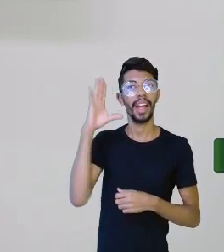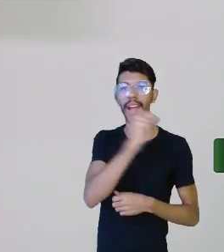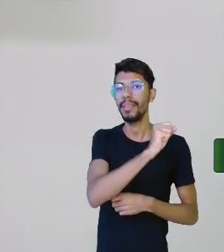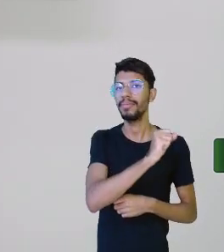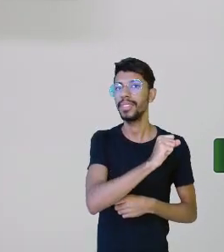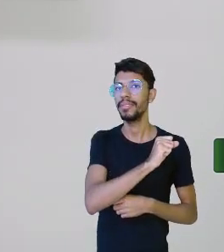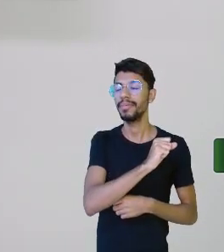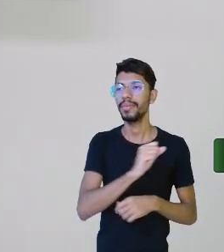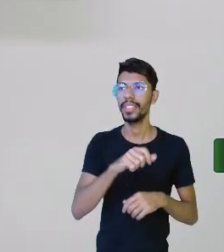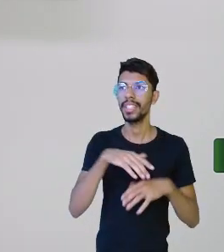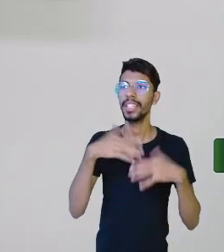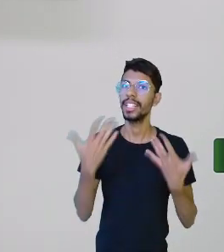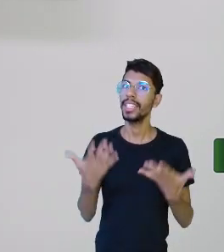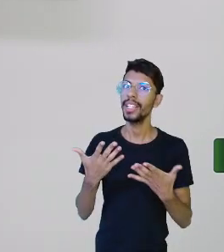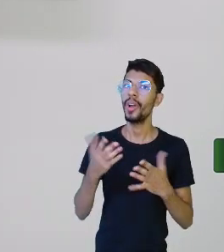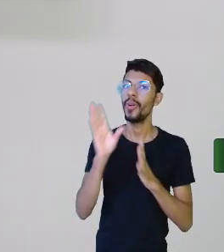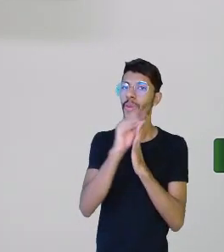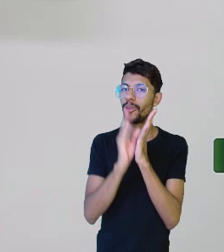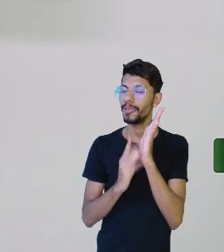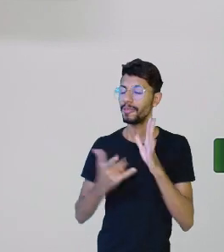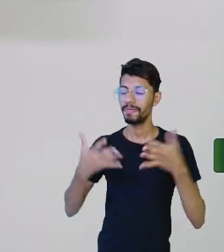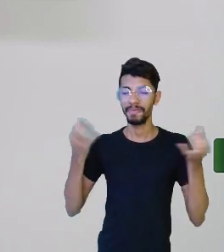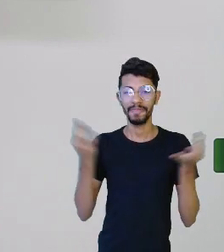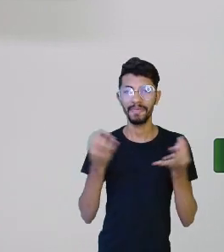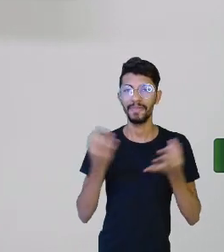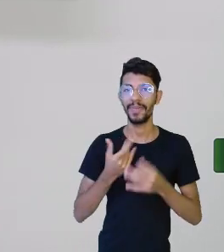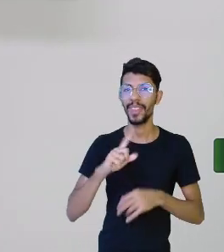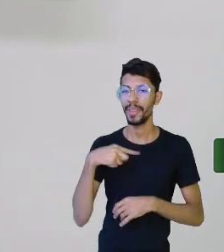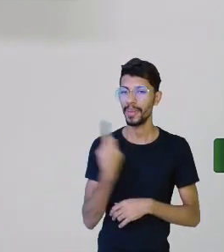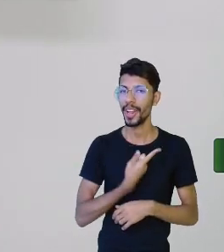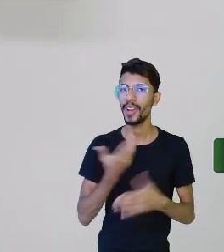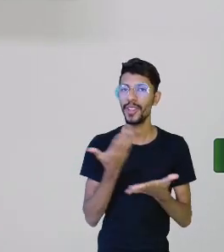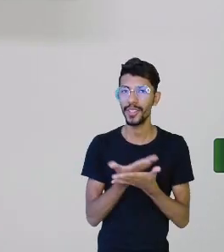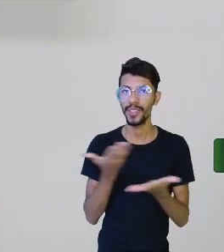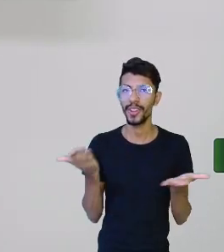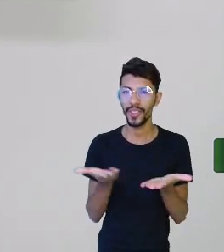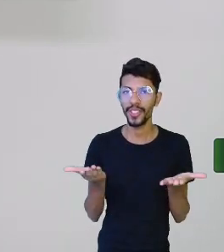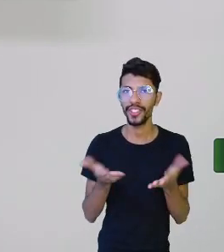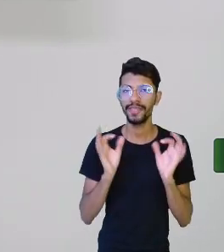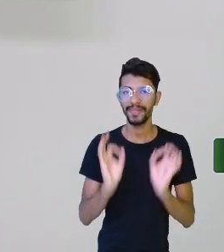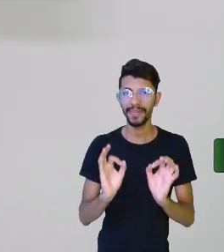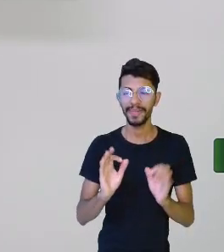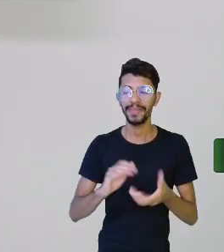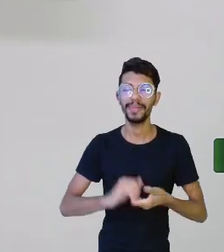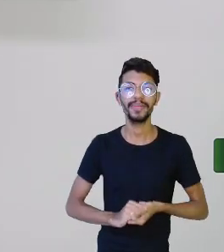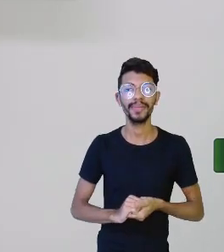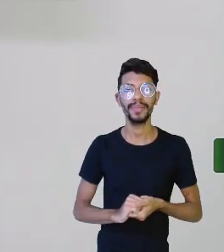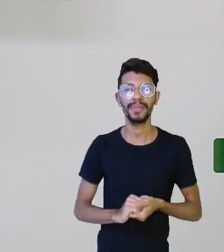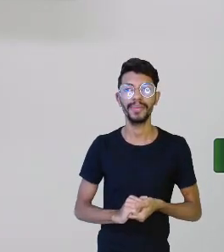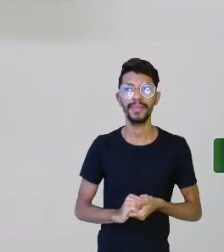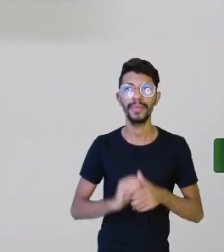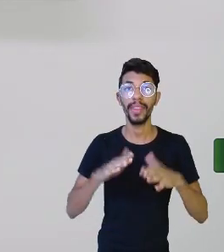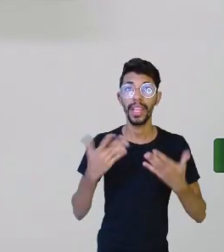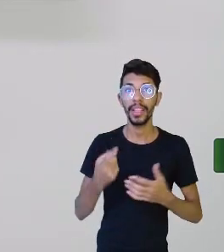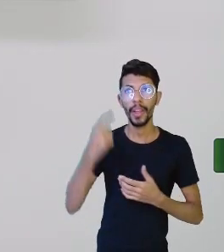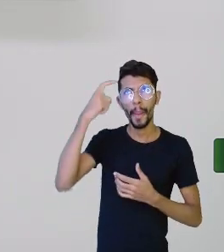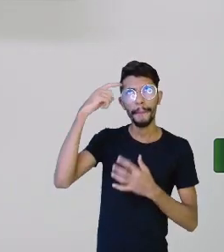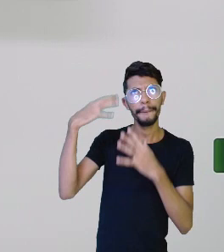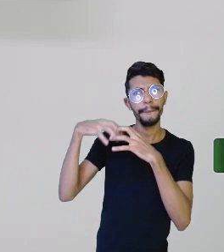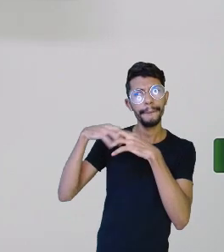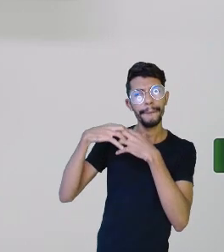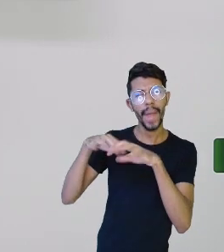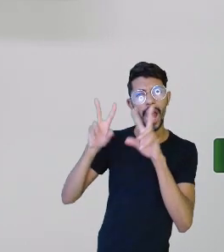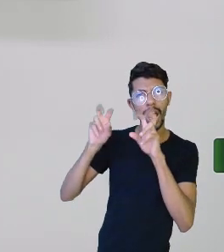aula. Ótimo conteúdo para a gente hoje, não é verdade? Então, pensando nisso, nós vamos ver